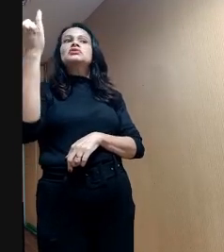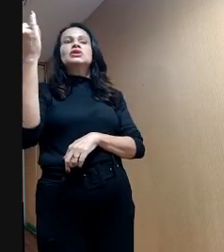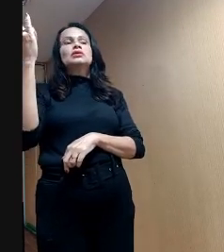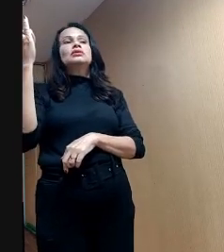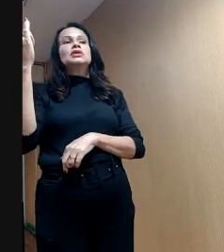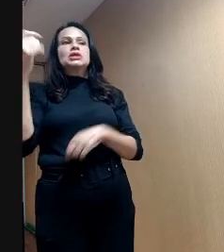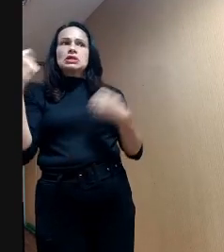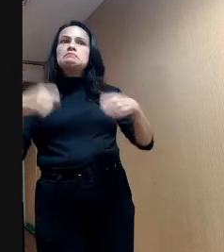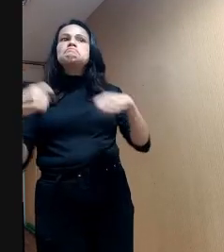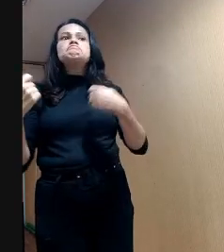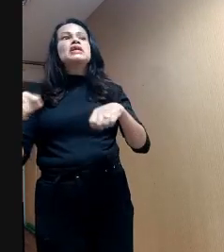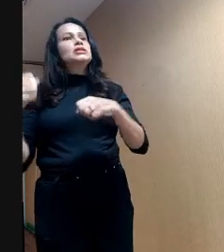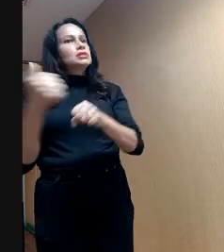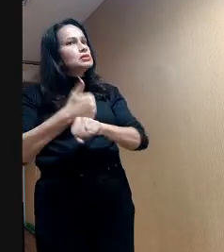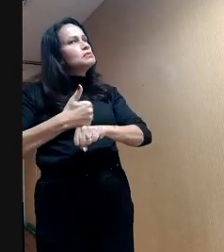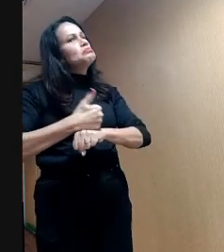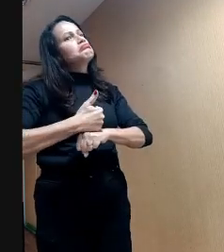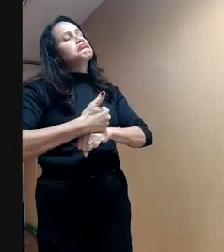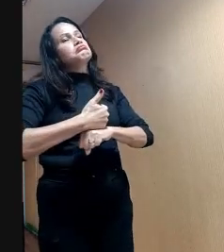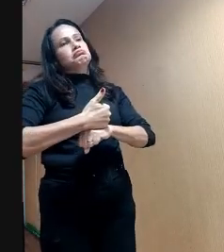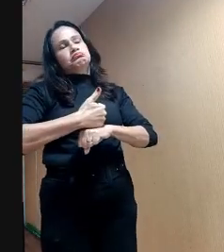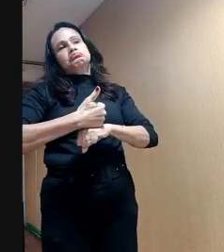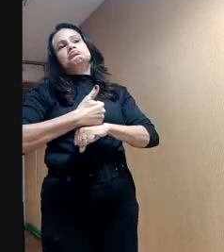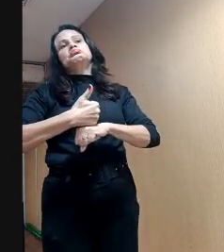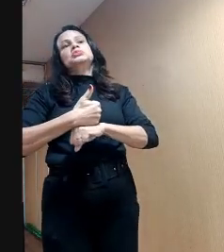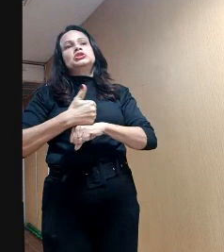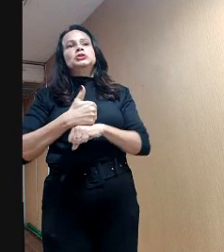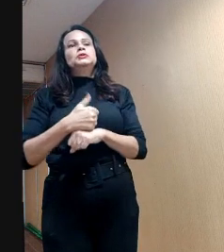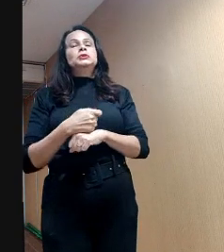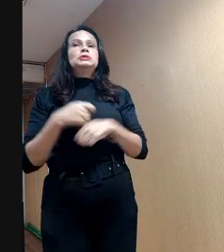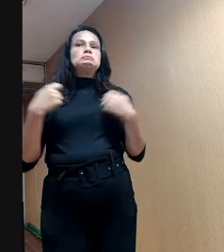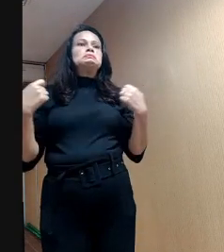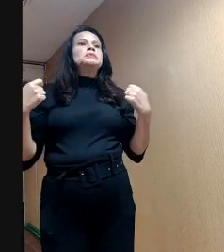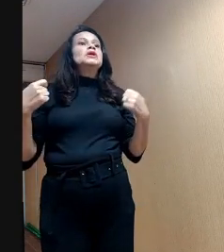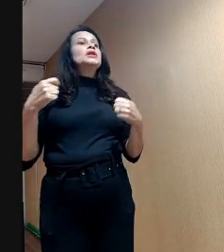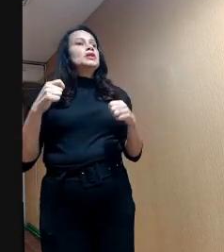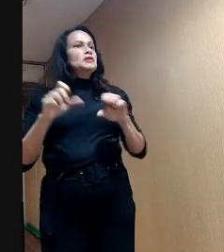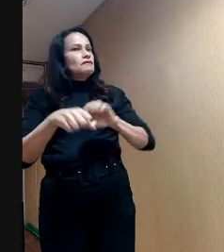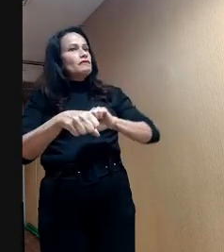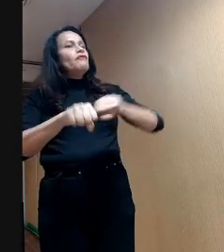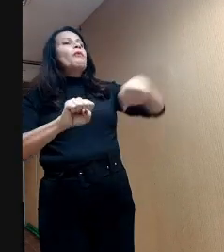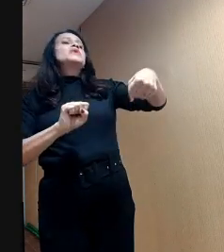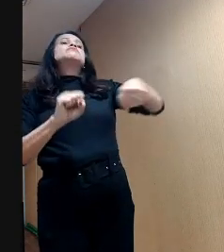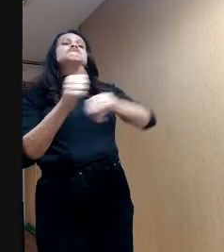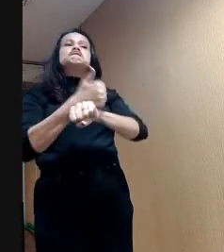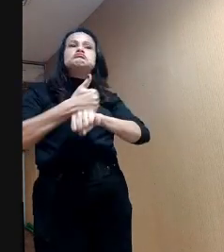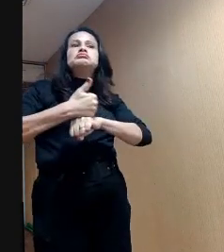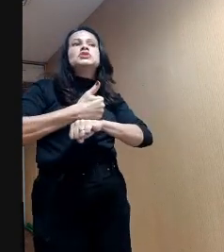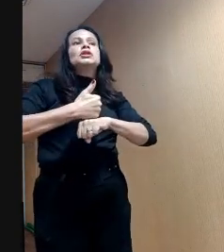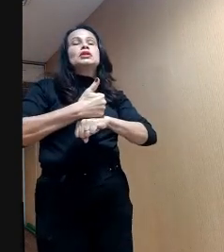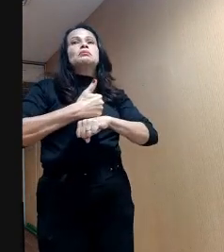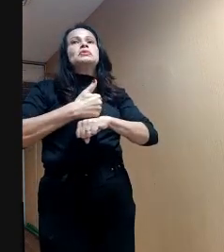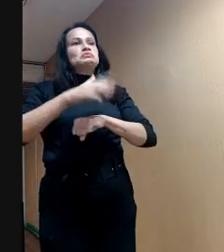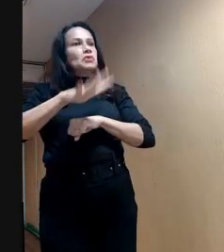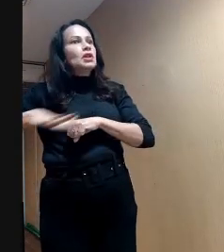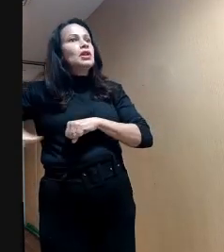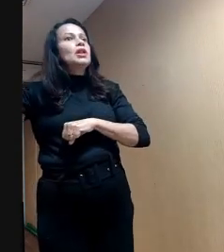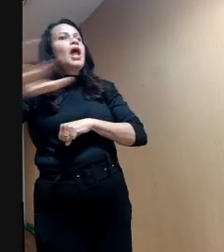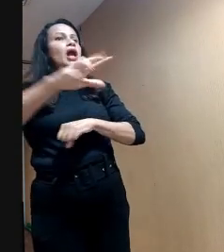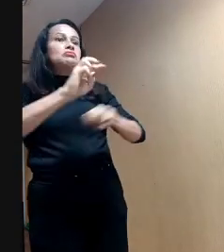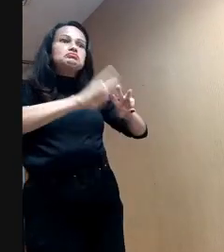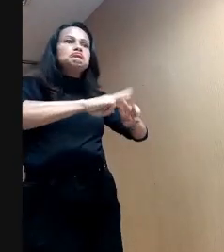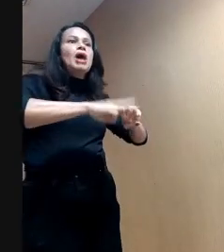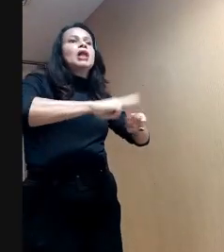de profissionais ainda, temos uma demanda imensa por formação de profissionais na área de matemática, para que